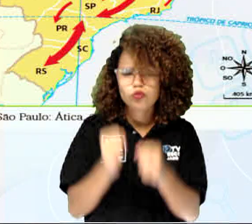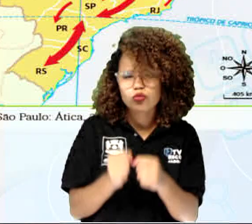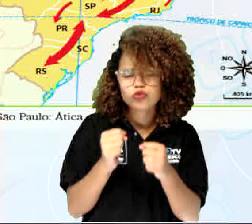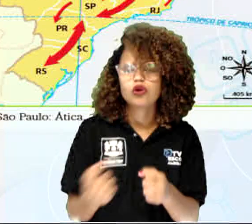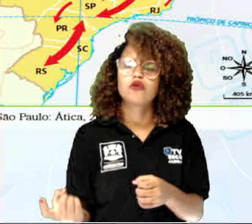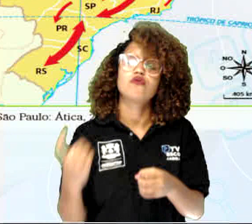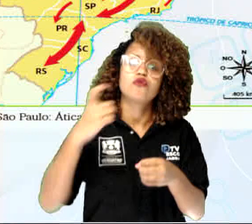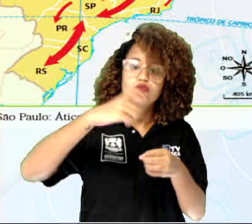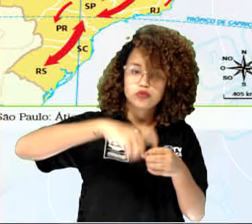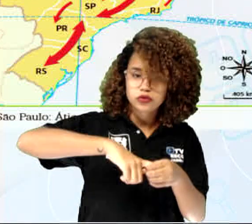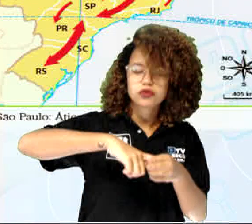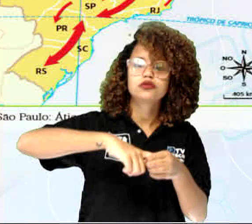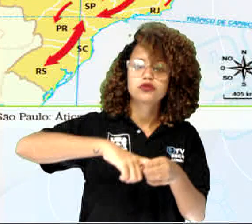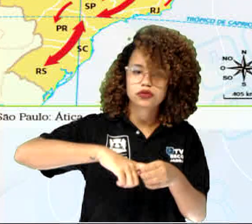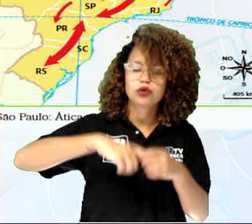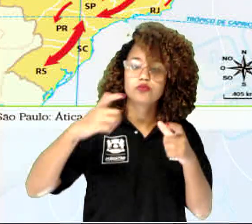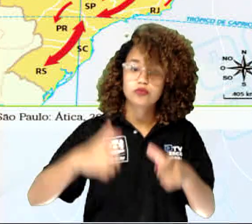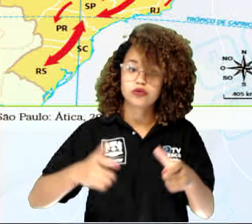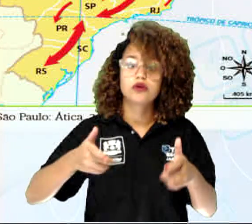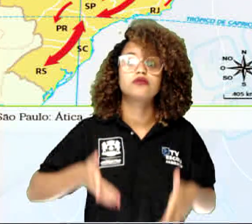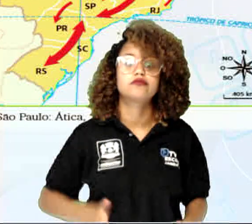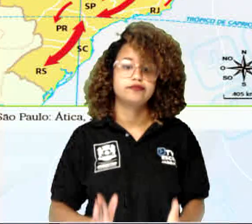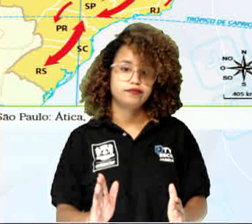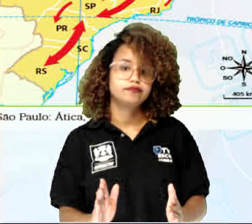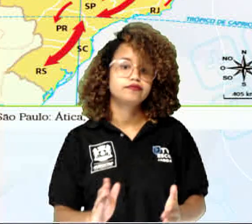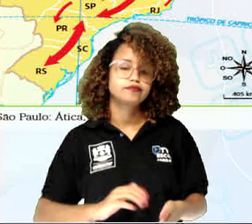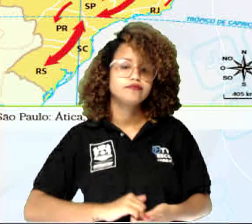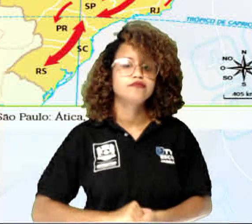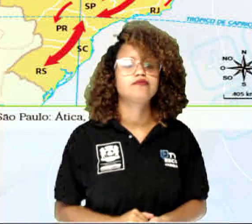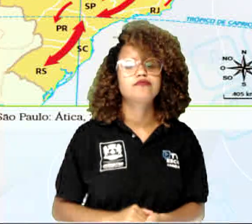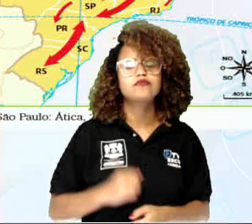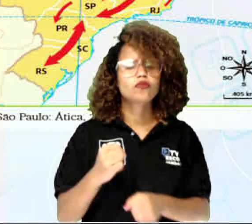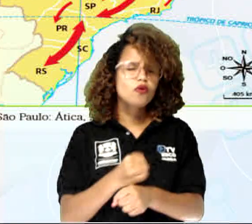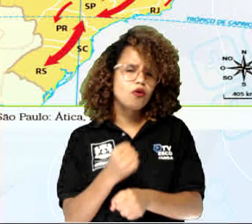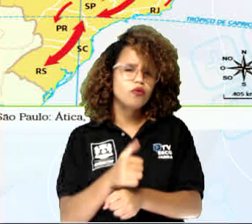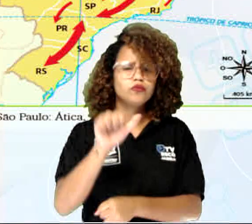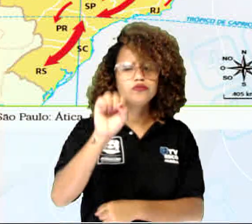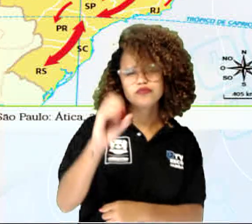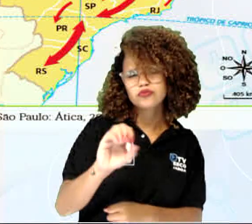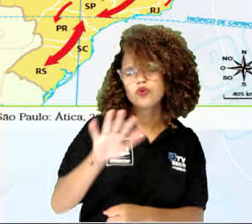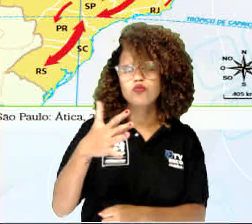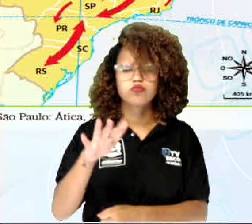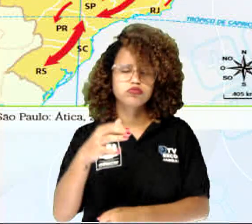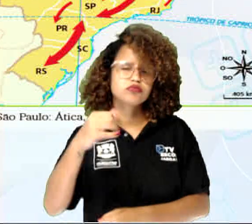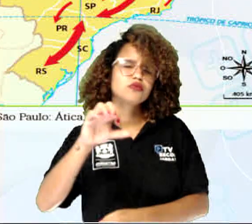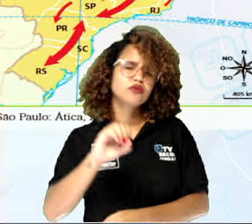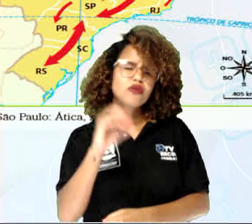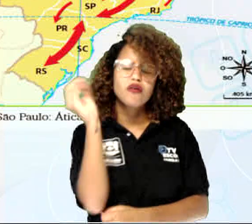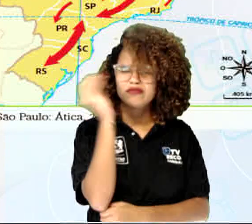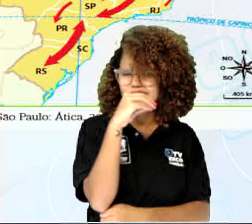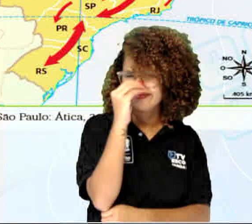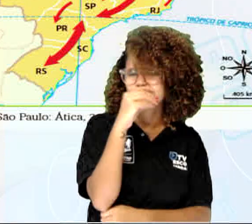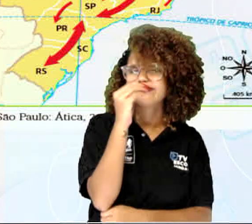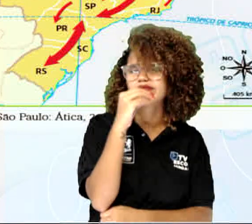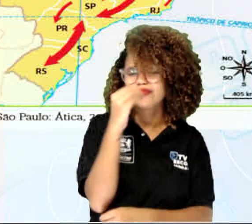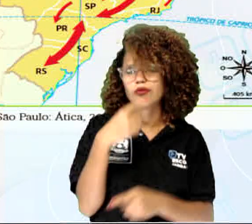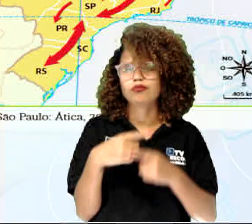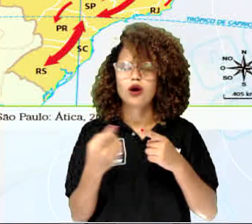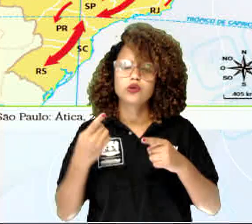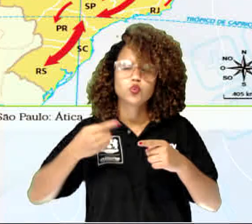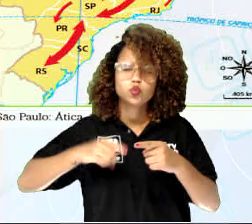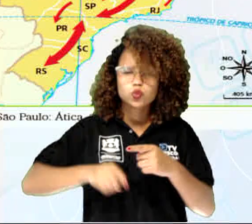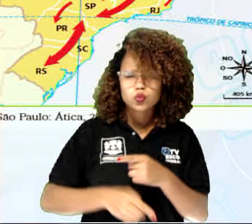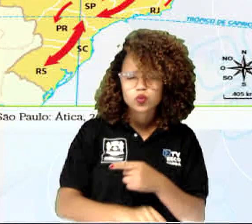investir e voltar ali para a sua terra natal. Anos 80, 90, isso era bem fraquinho, mas isso se intensificou ali